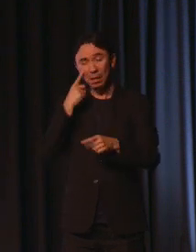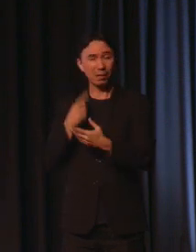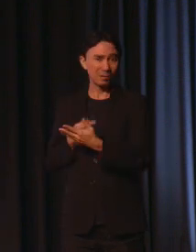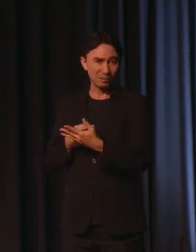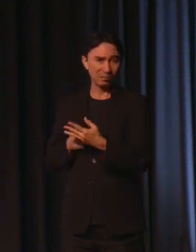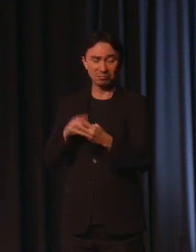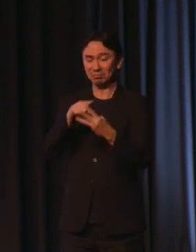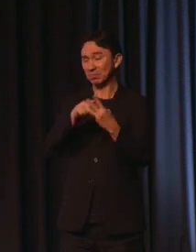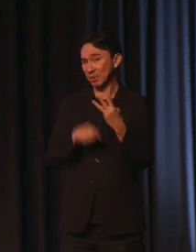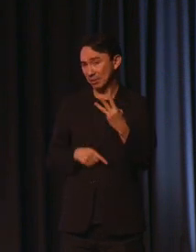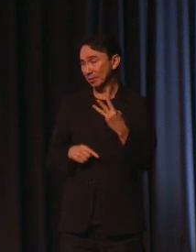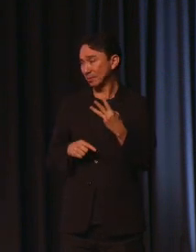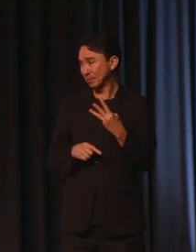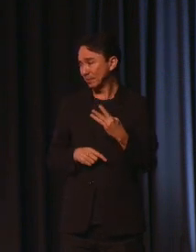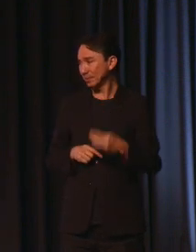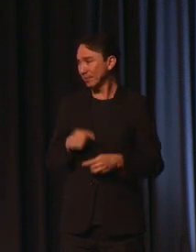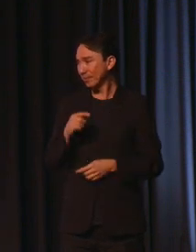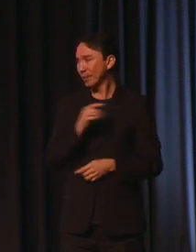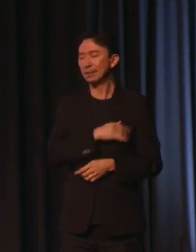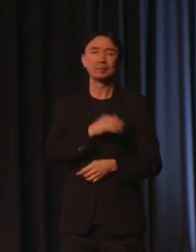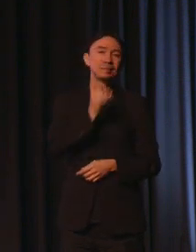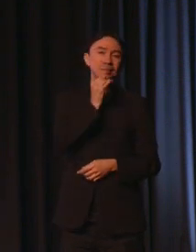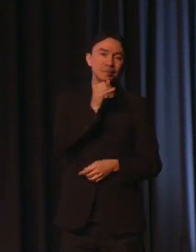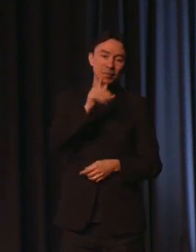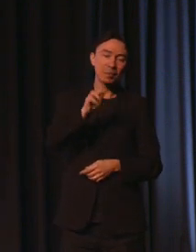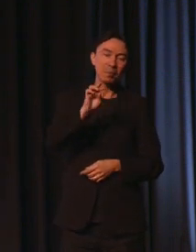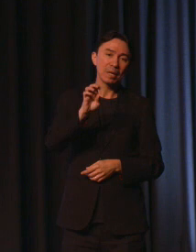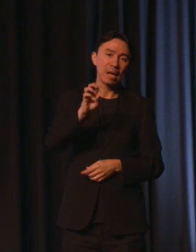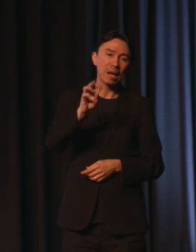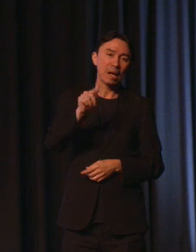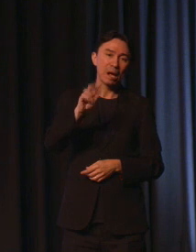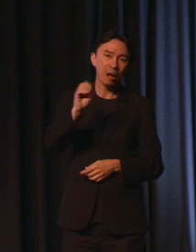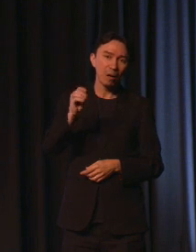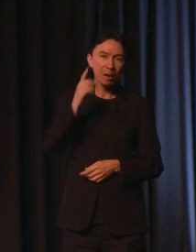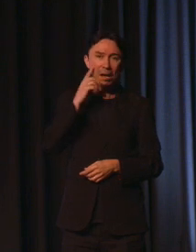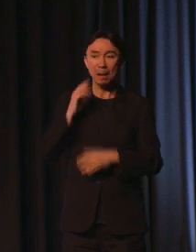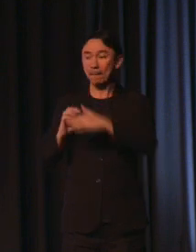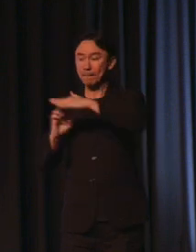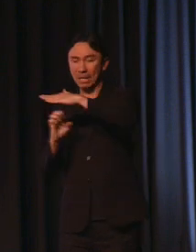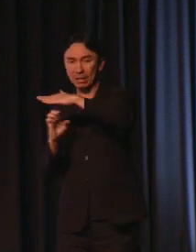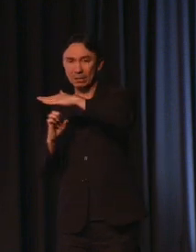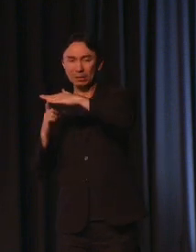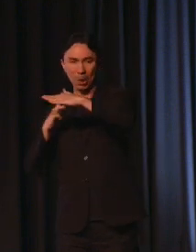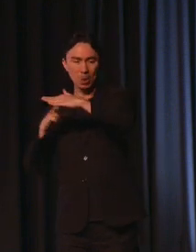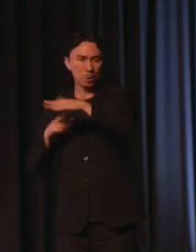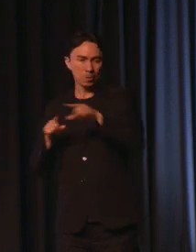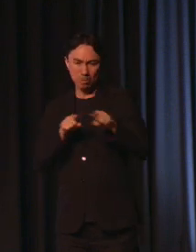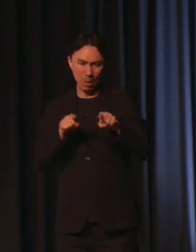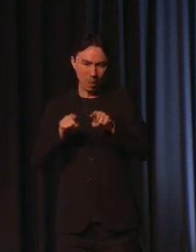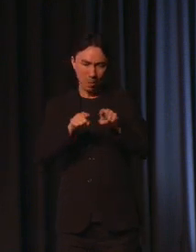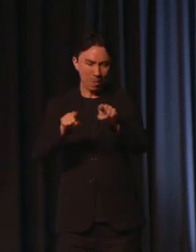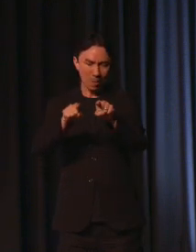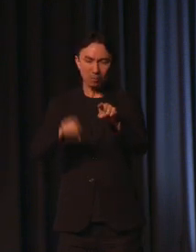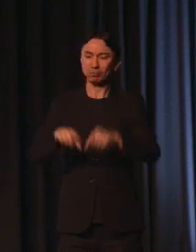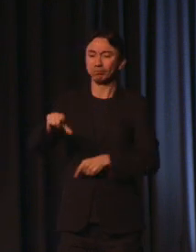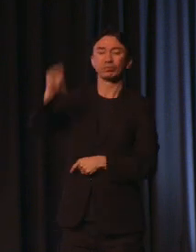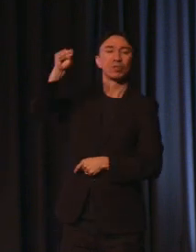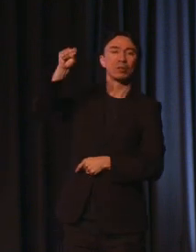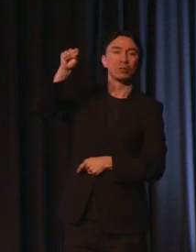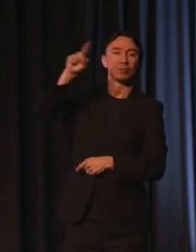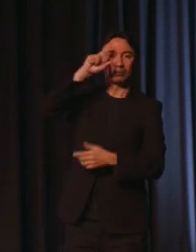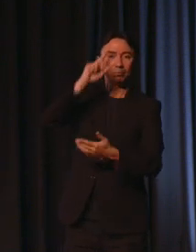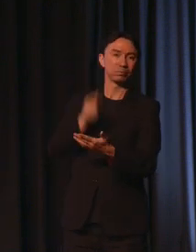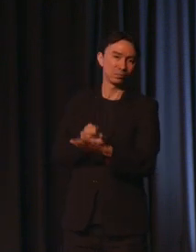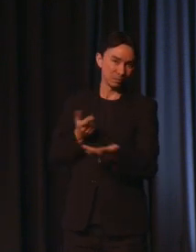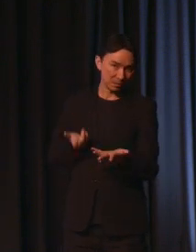Para quem não conhece, o pregão é mais uma competição entre as empresas que fabricam determinado medicamento e tem seu registro